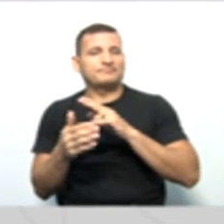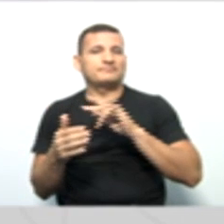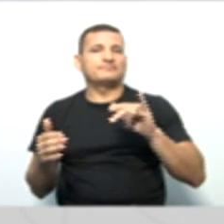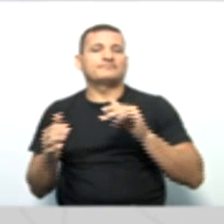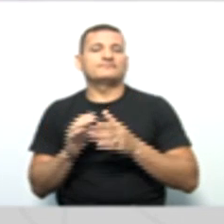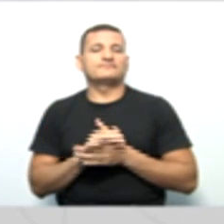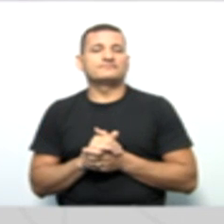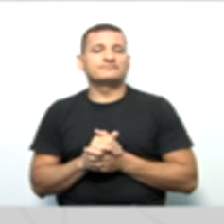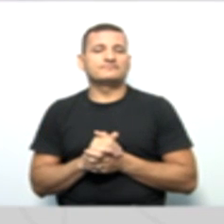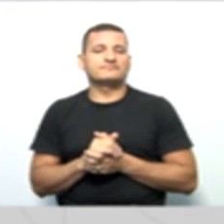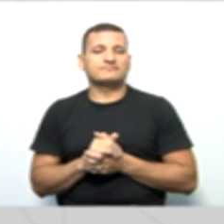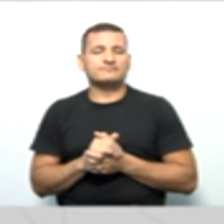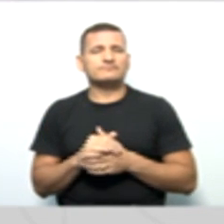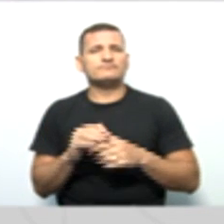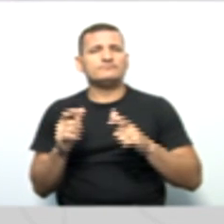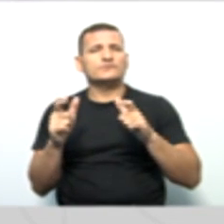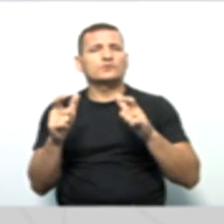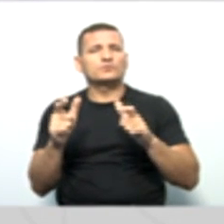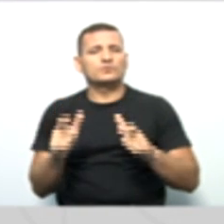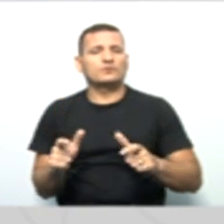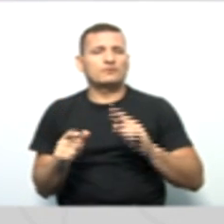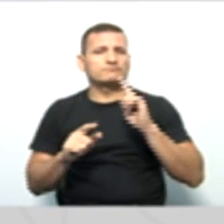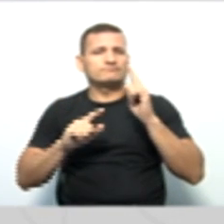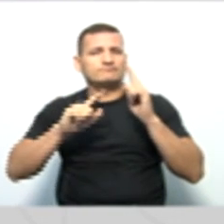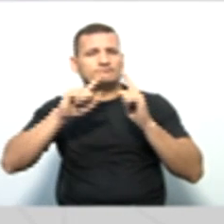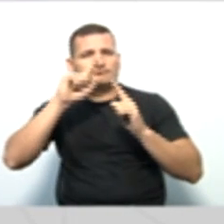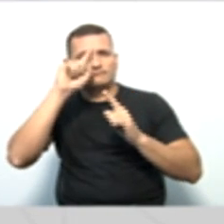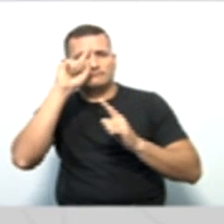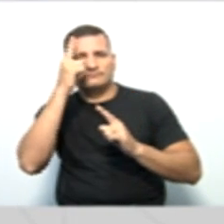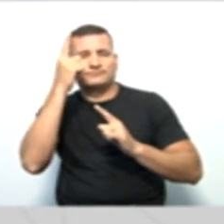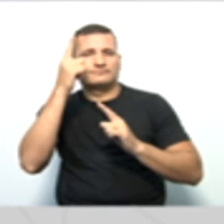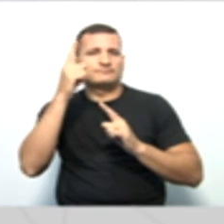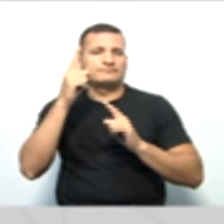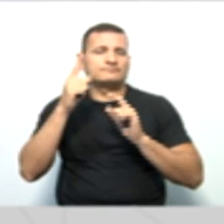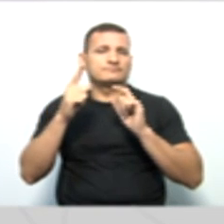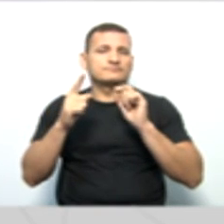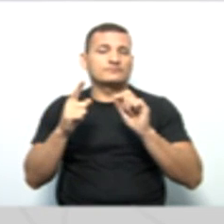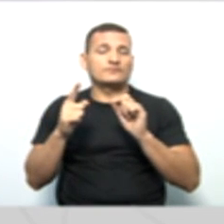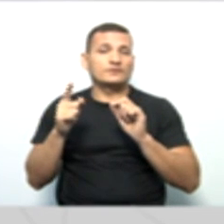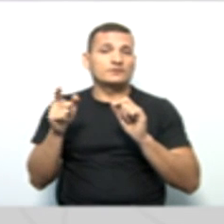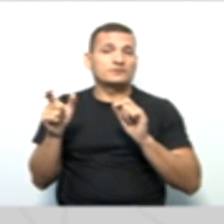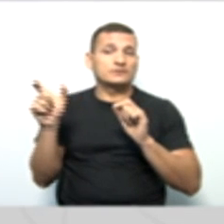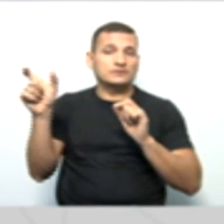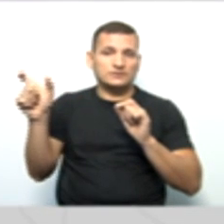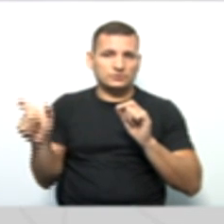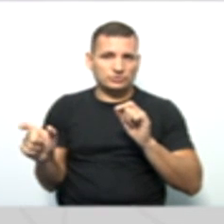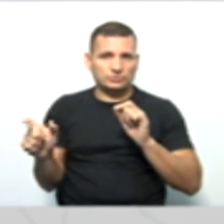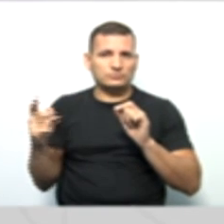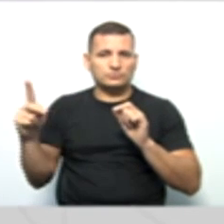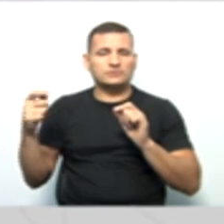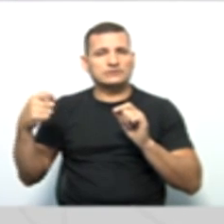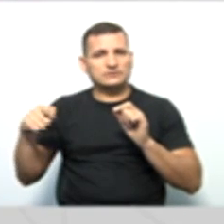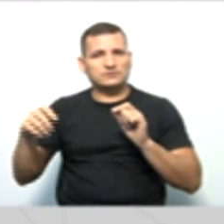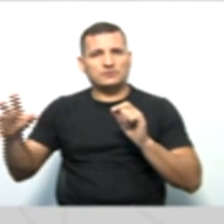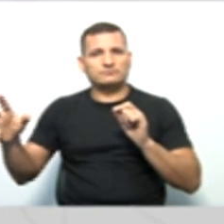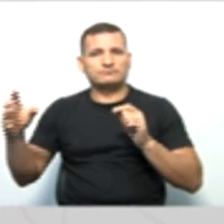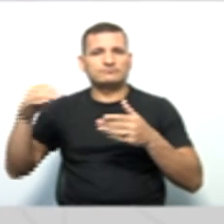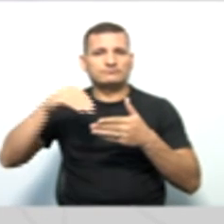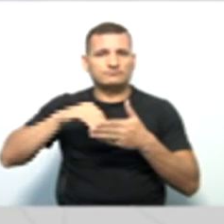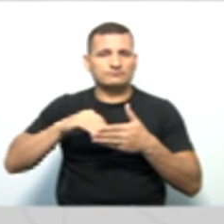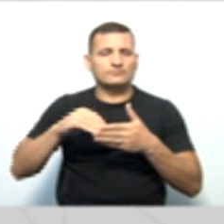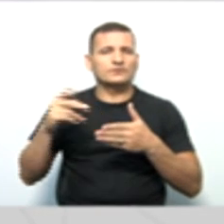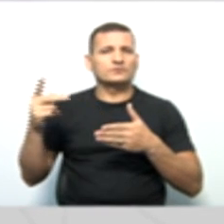em que a criatividade impera, em que os requisitos do cliente, as necessidades do negócio e